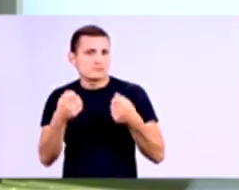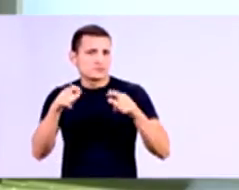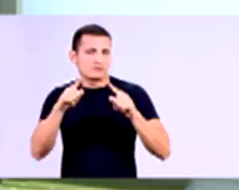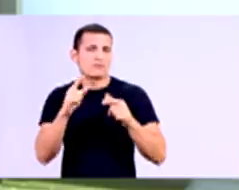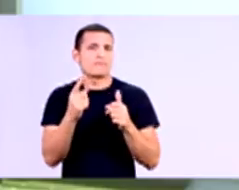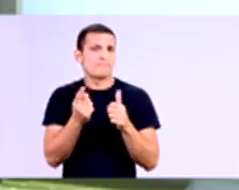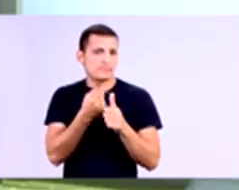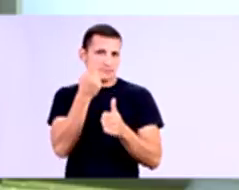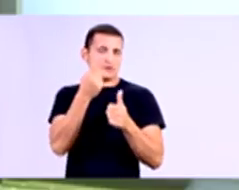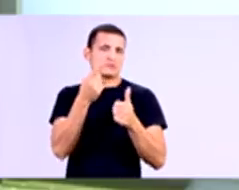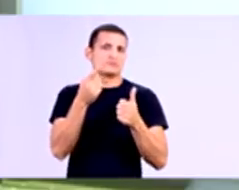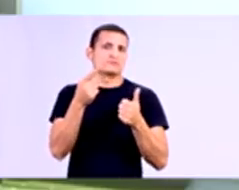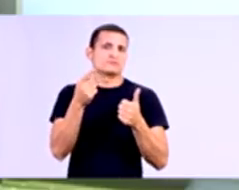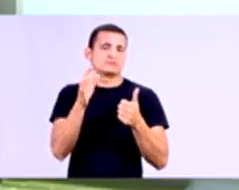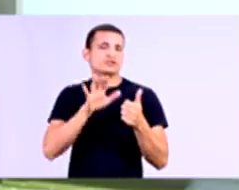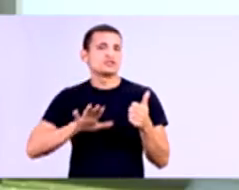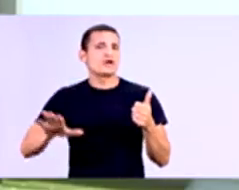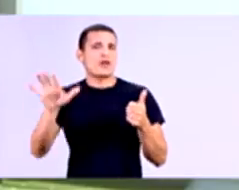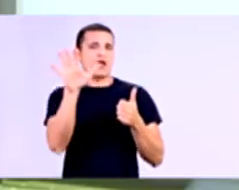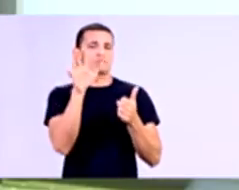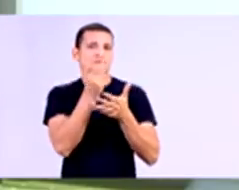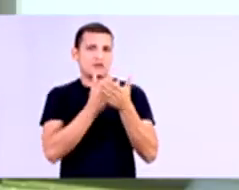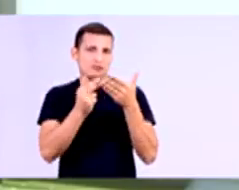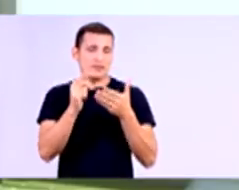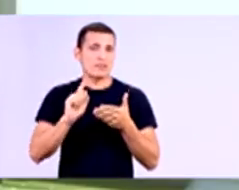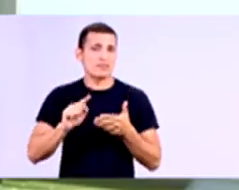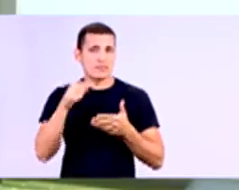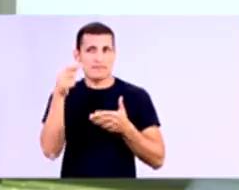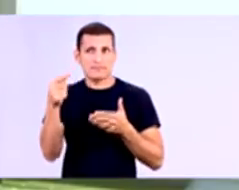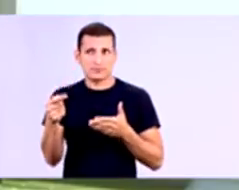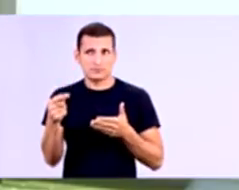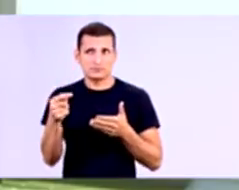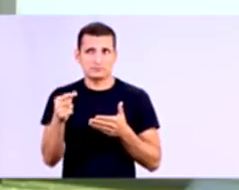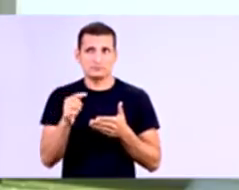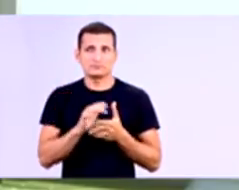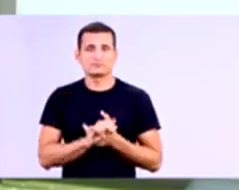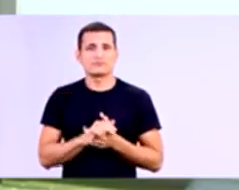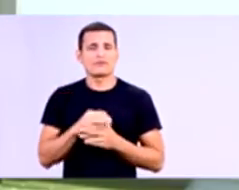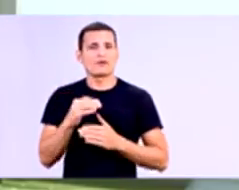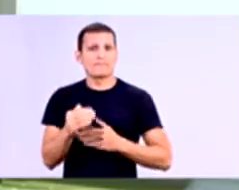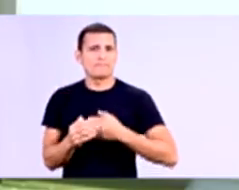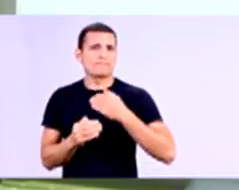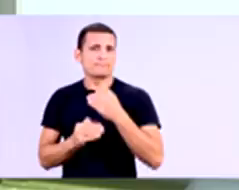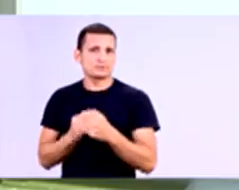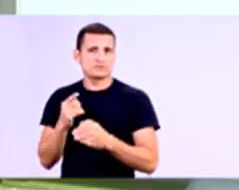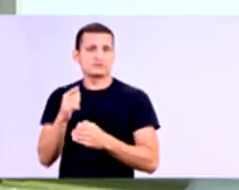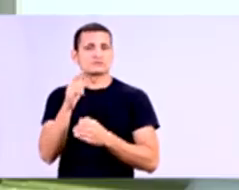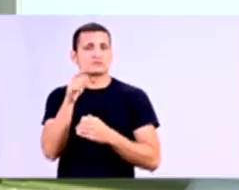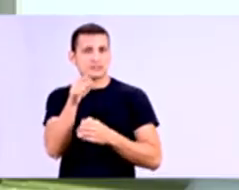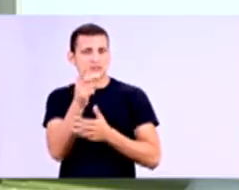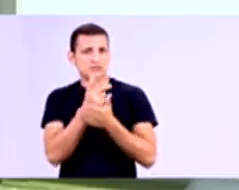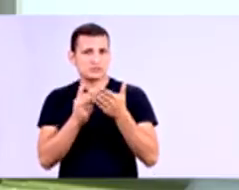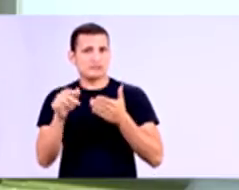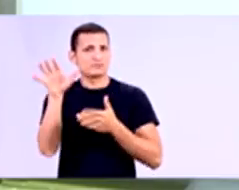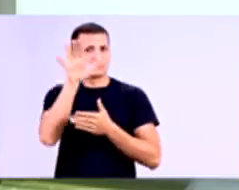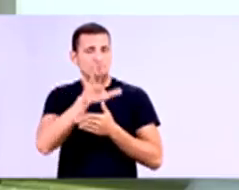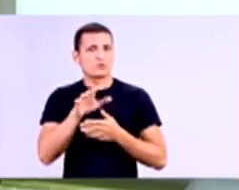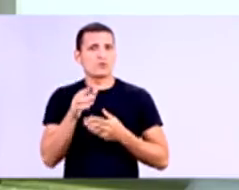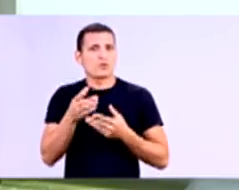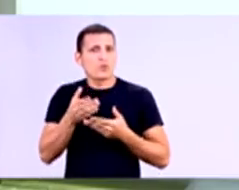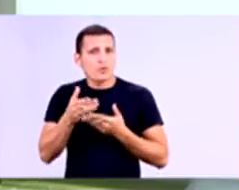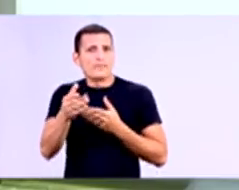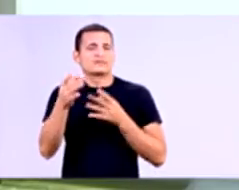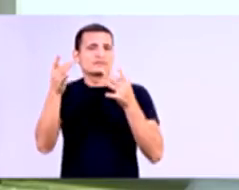diagrama amplo. Depois, cada parte, né, cada processo desse diagrama amplo, você começa a